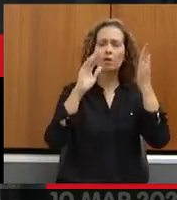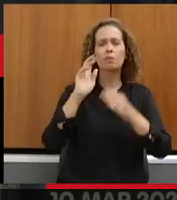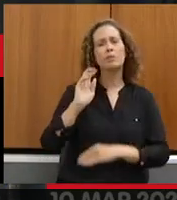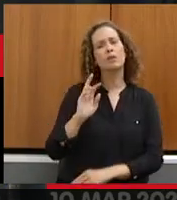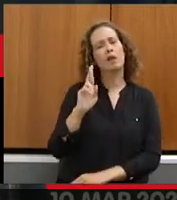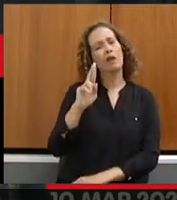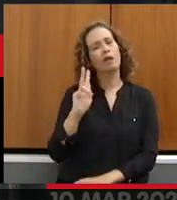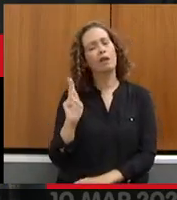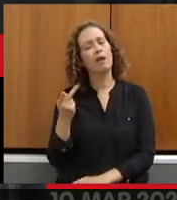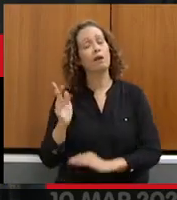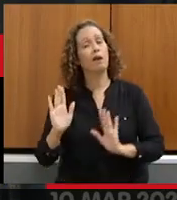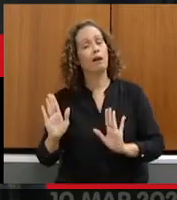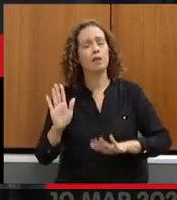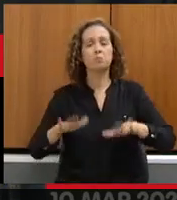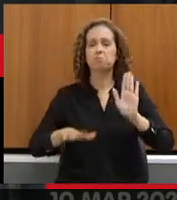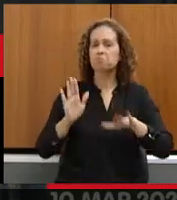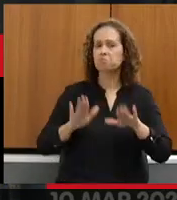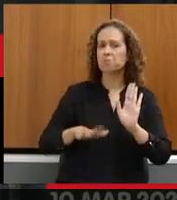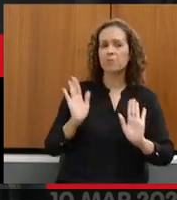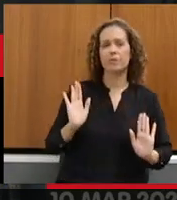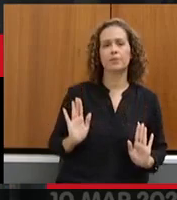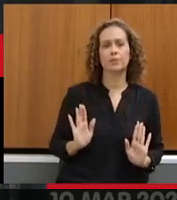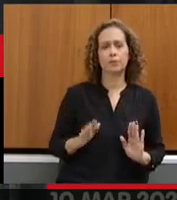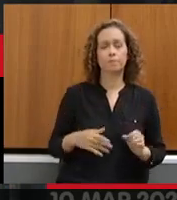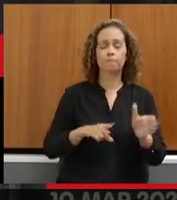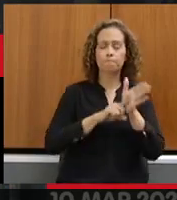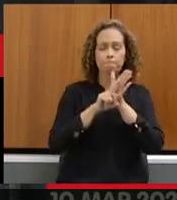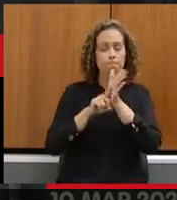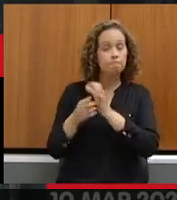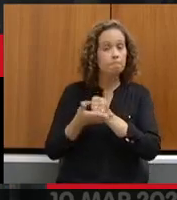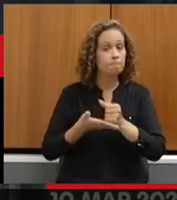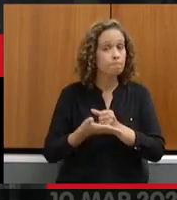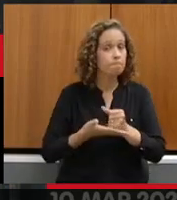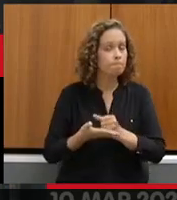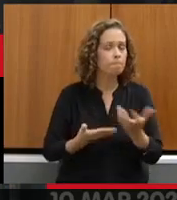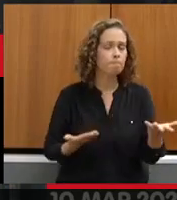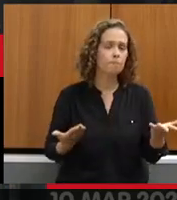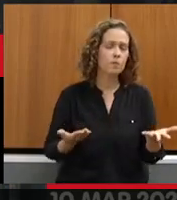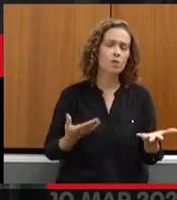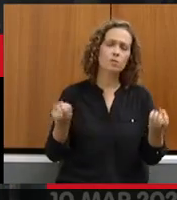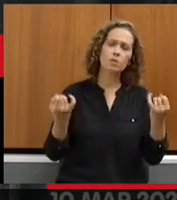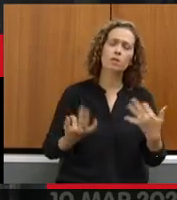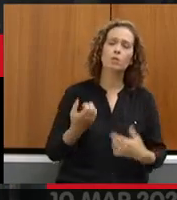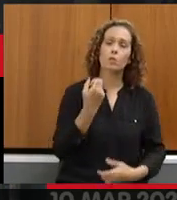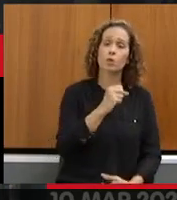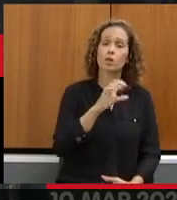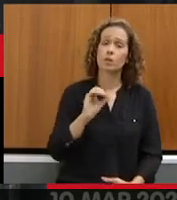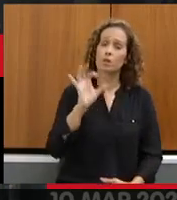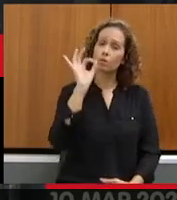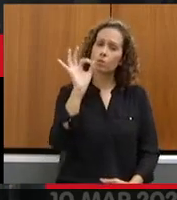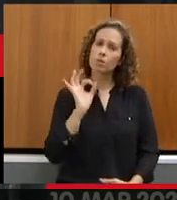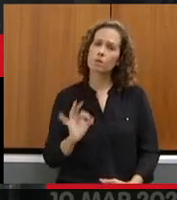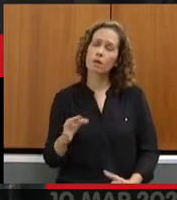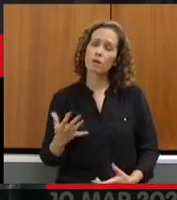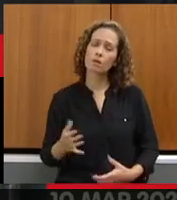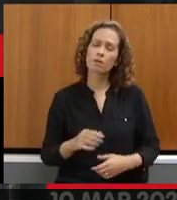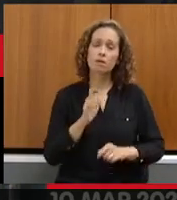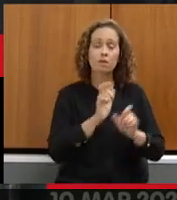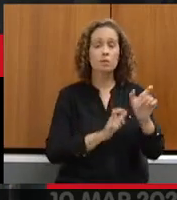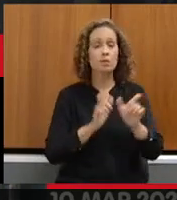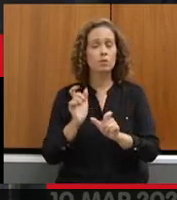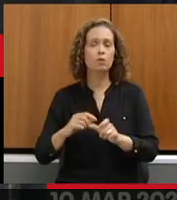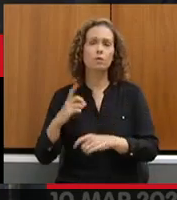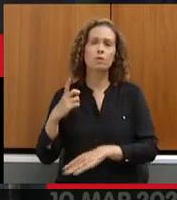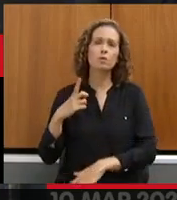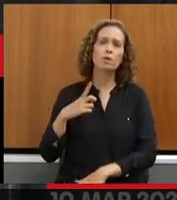estão dentro do mesmo conselho você é baseado nisso que a gente tem então quando a gente fala de oitenta por cento Praticamente todo mundo que tem qualquer relação